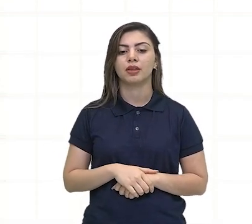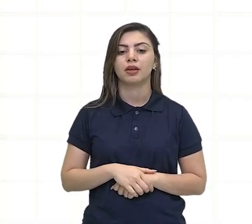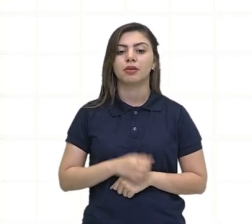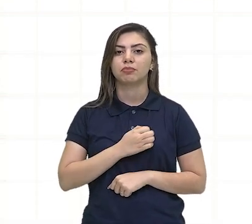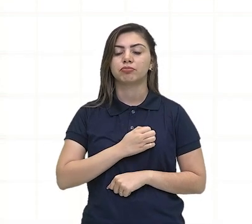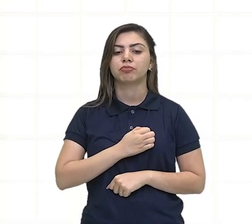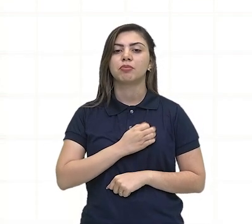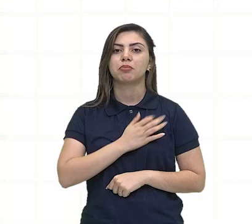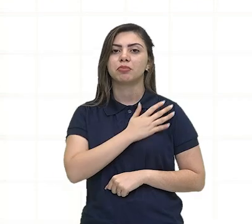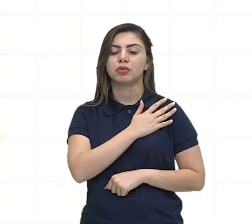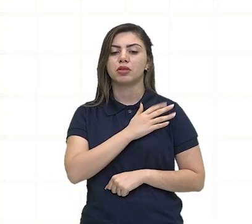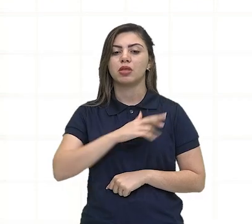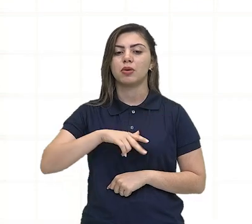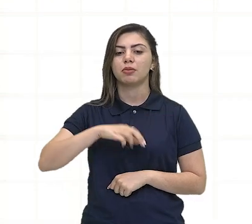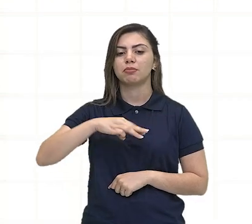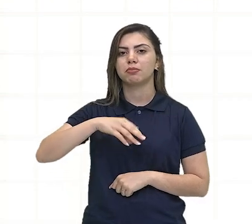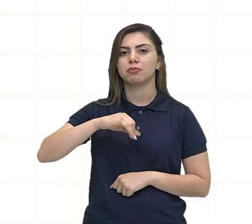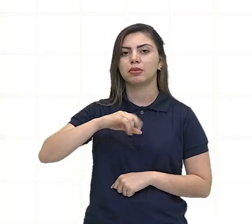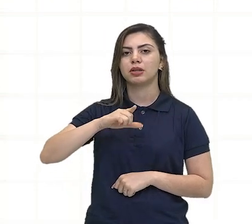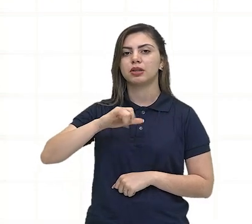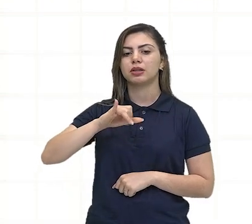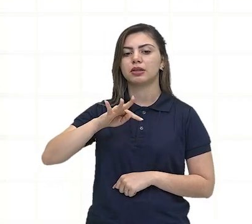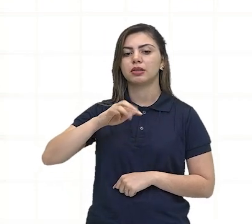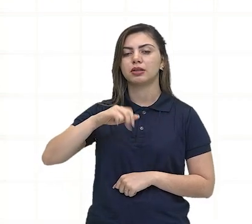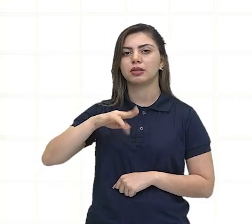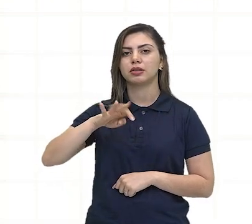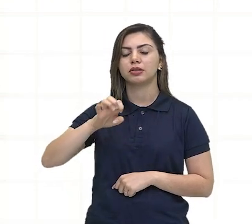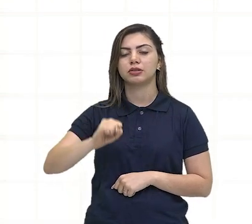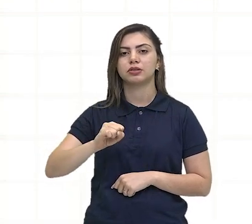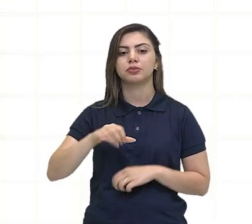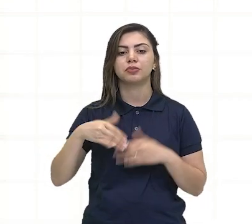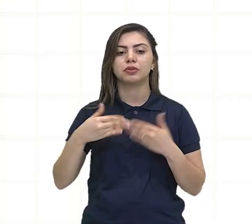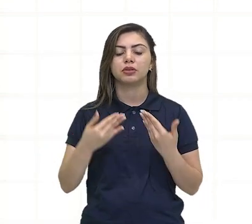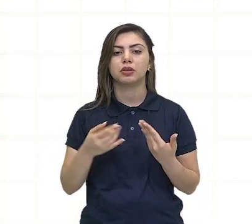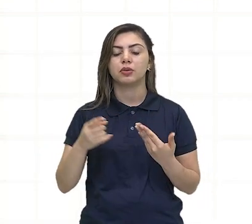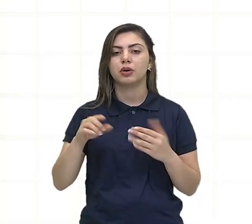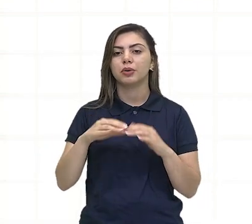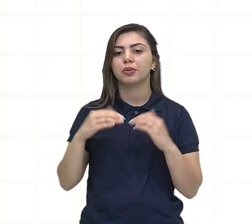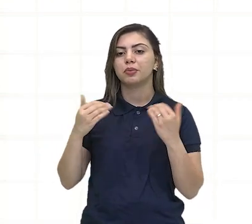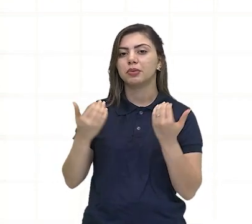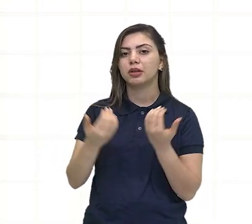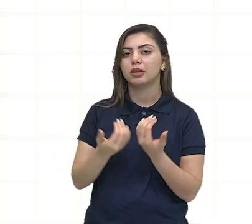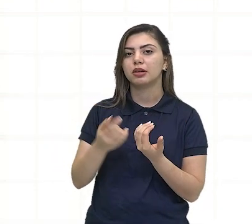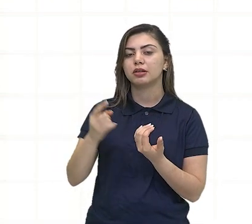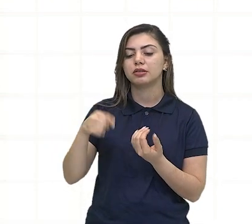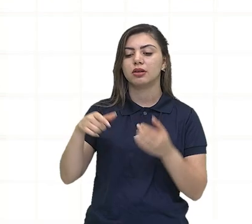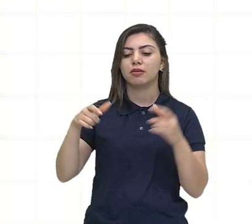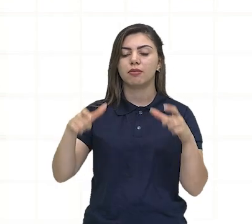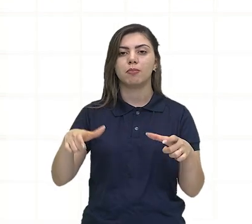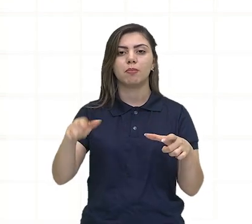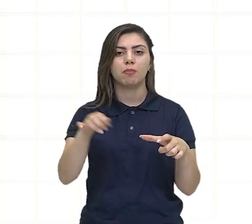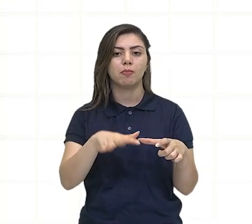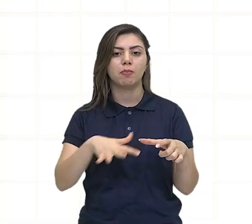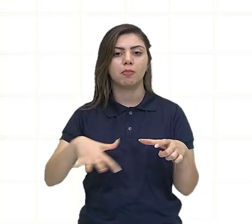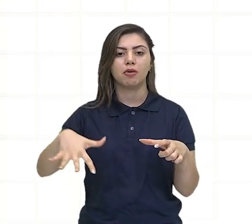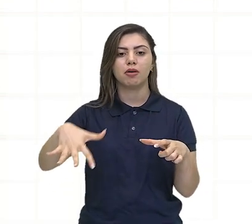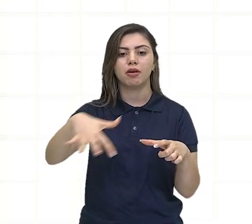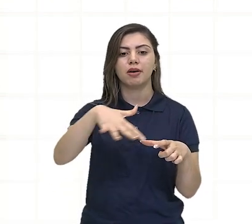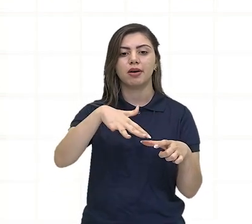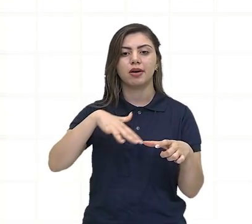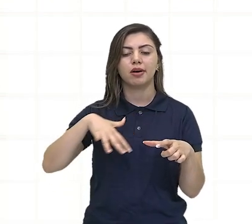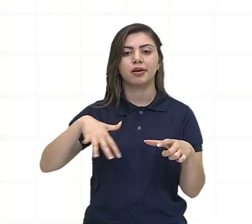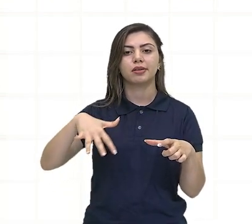local de uma comunidade é um espaço, né? A gente vai verificar que ele é um espaço